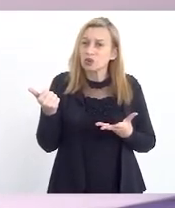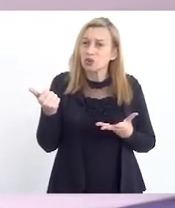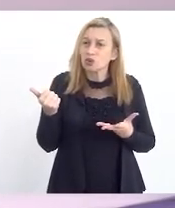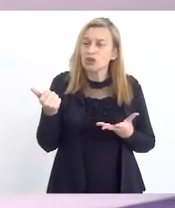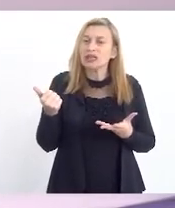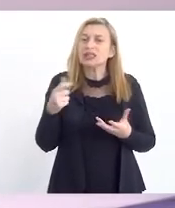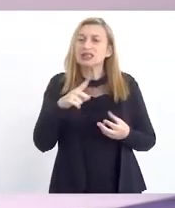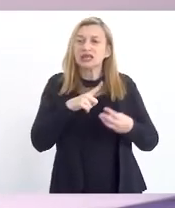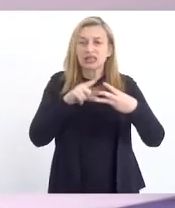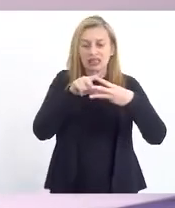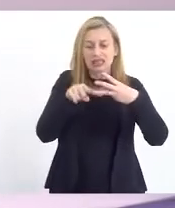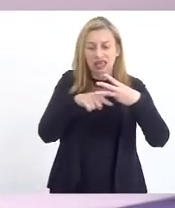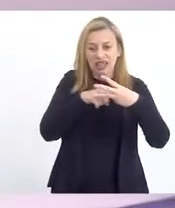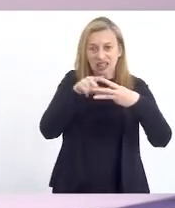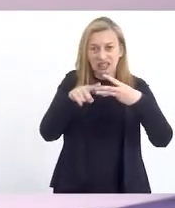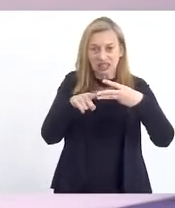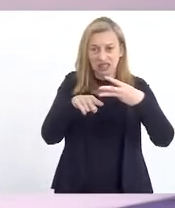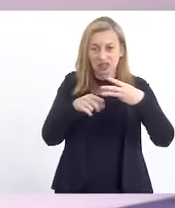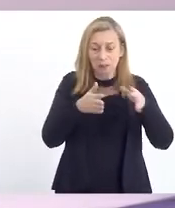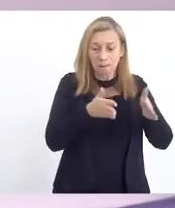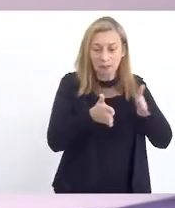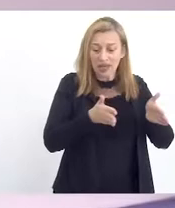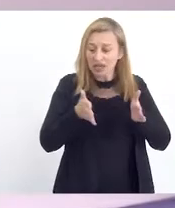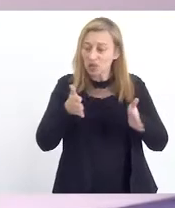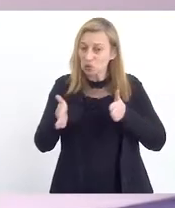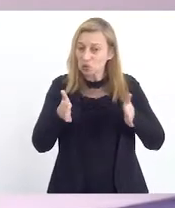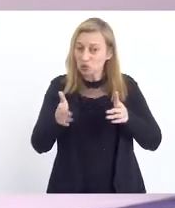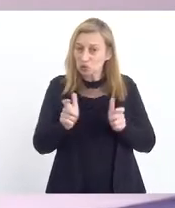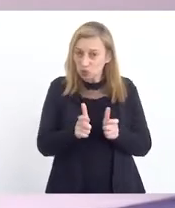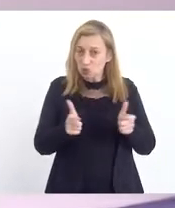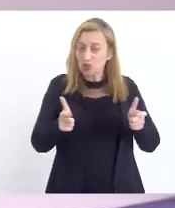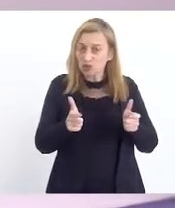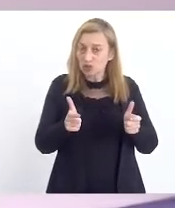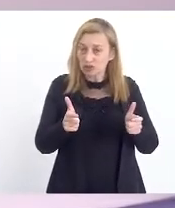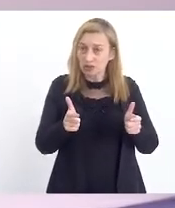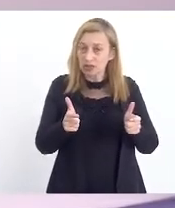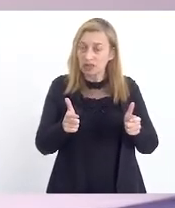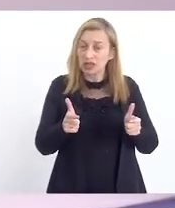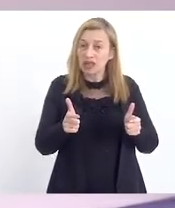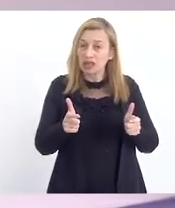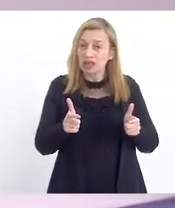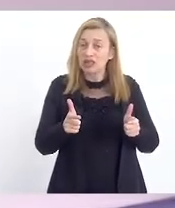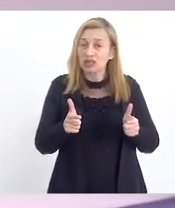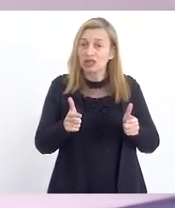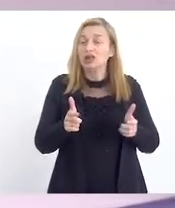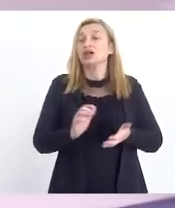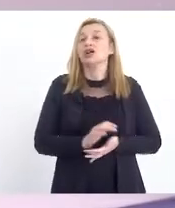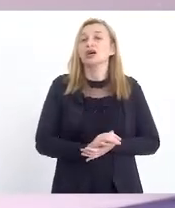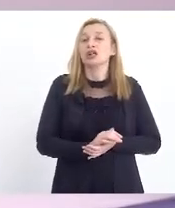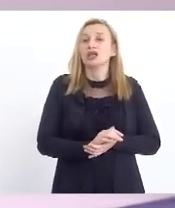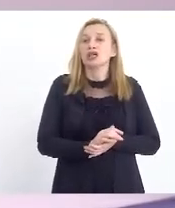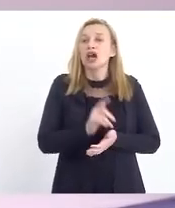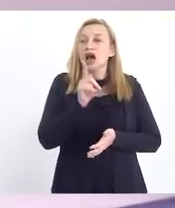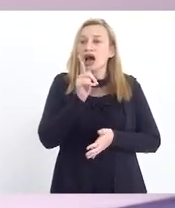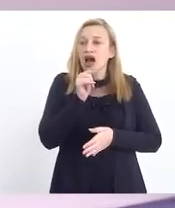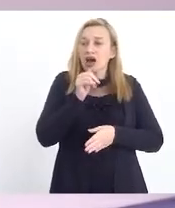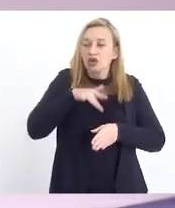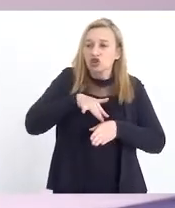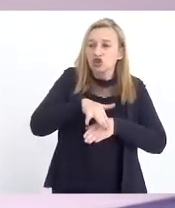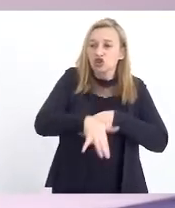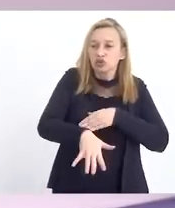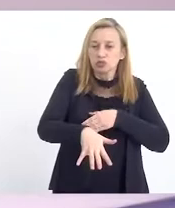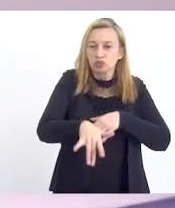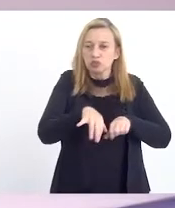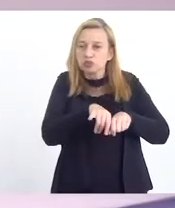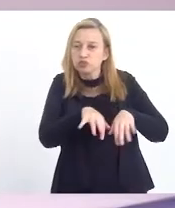que tem três grandes etapas no processo relacionado ao fornecimento de água para a população, e essas